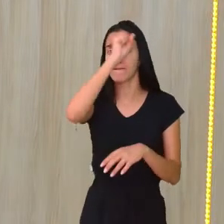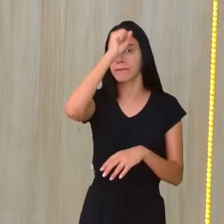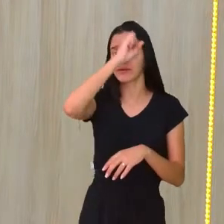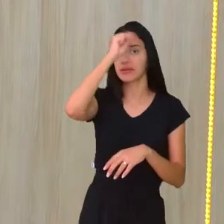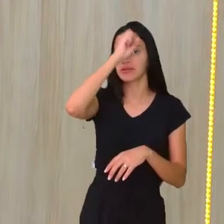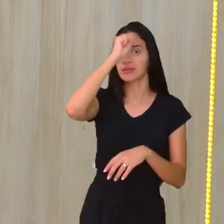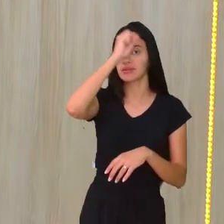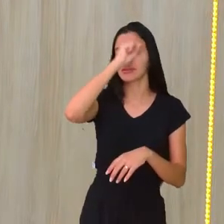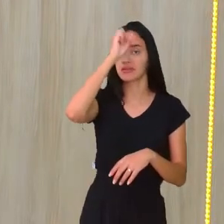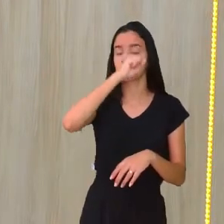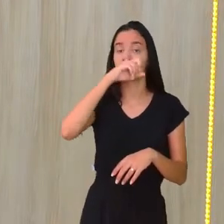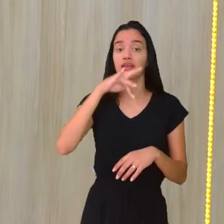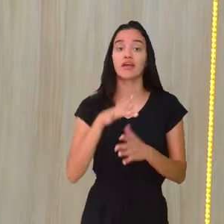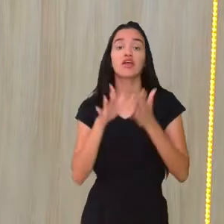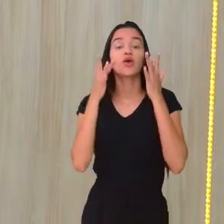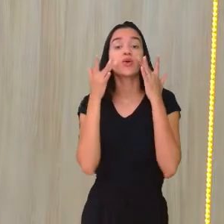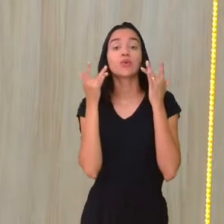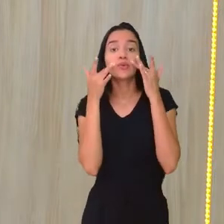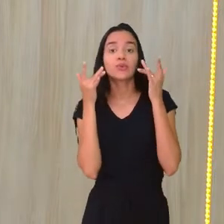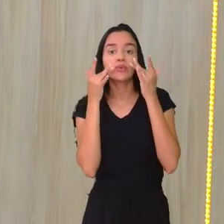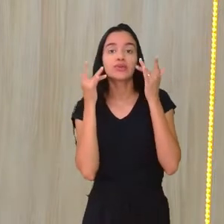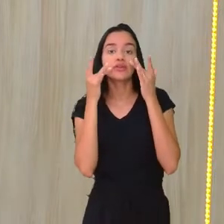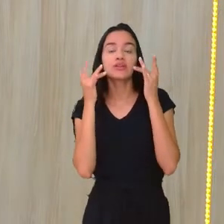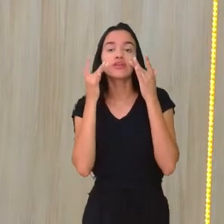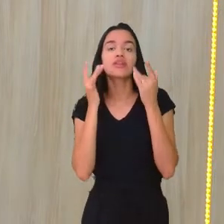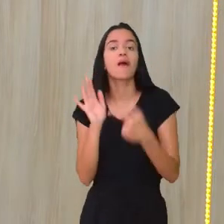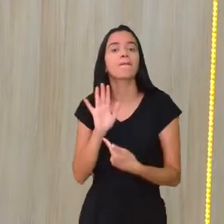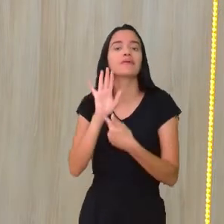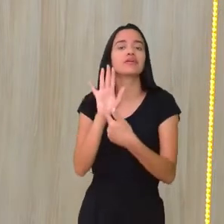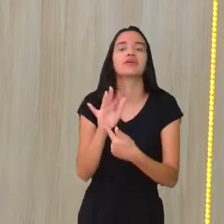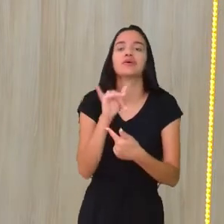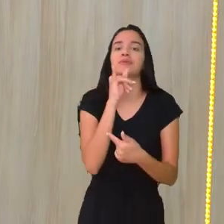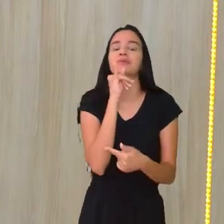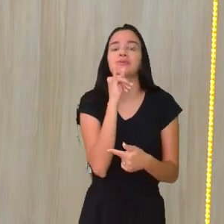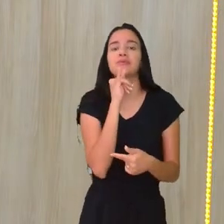mais com a encenação teatral, com o exemplo,